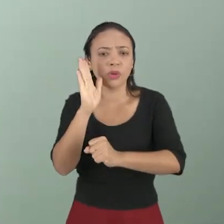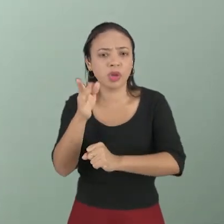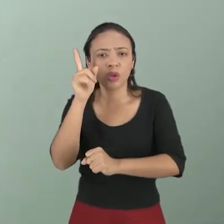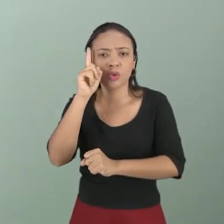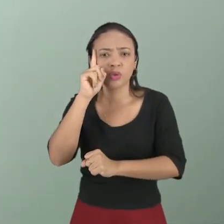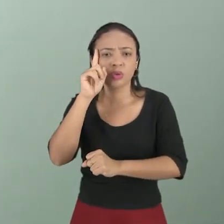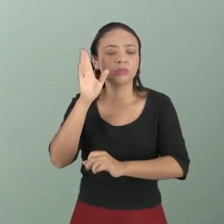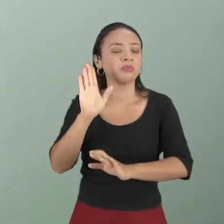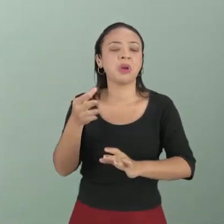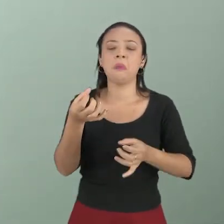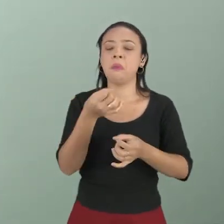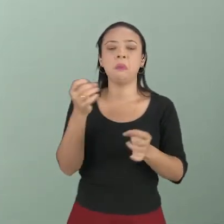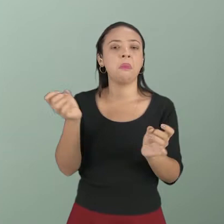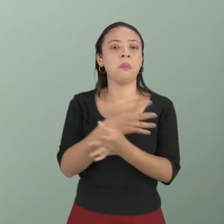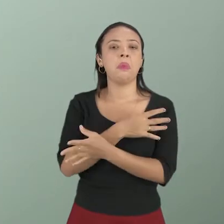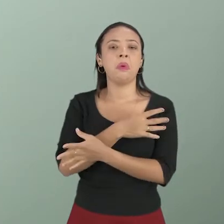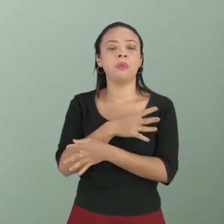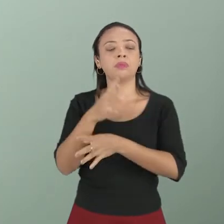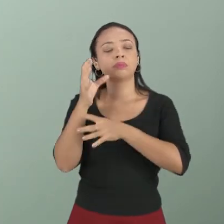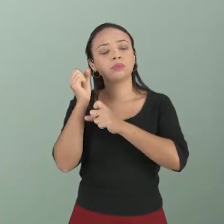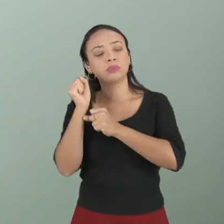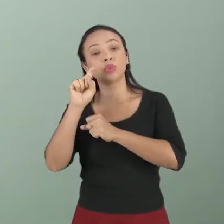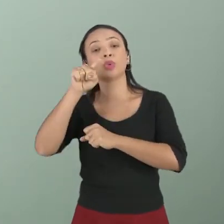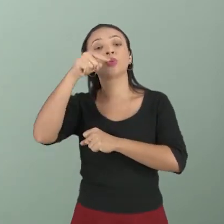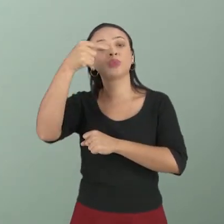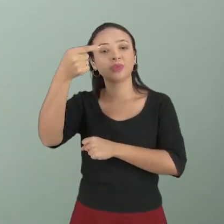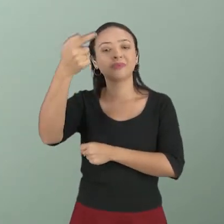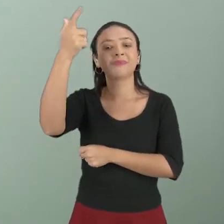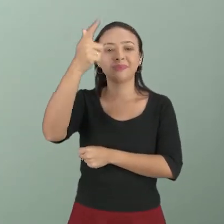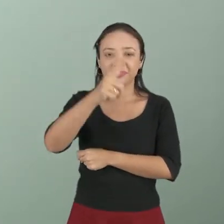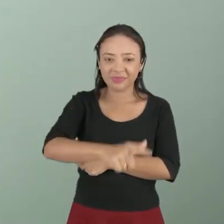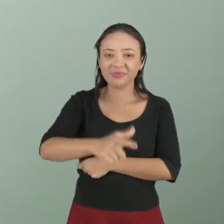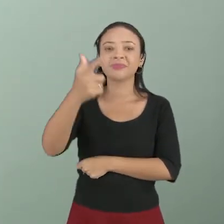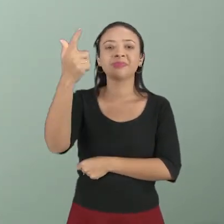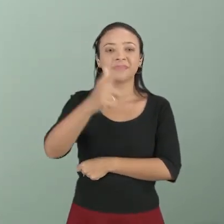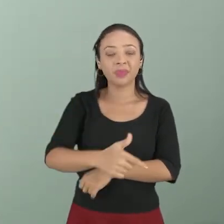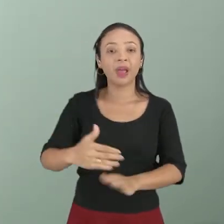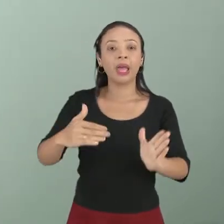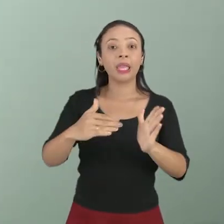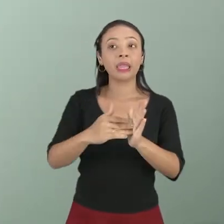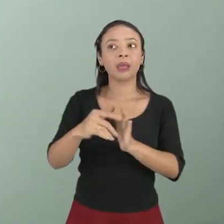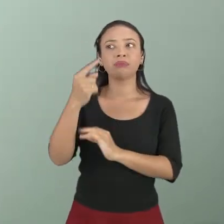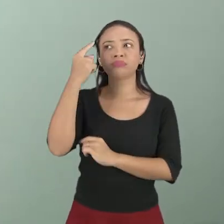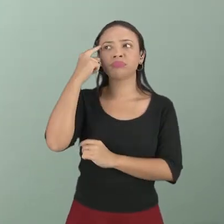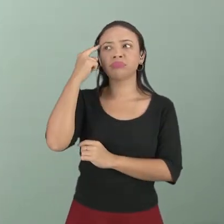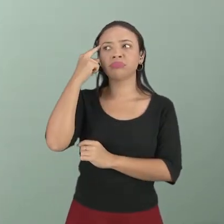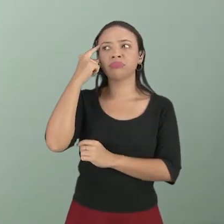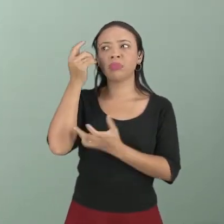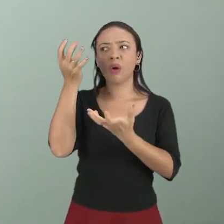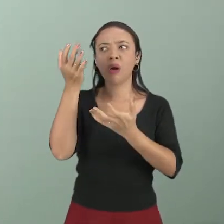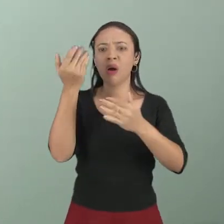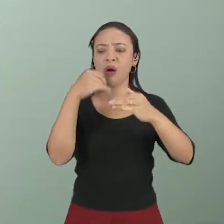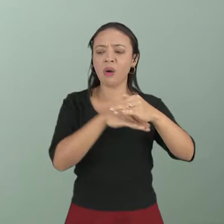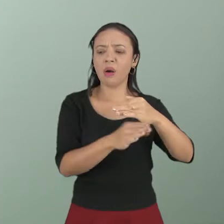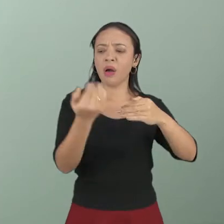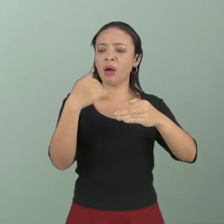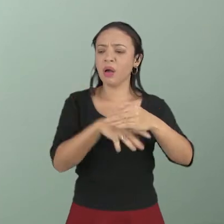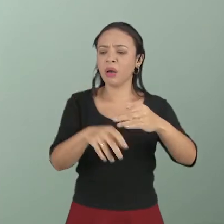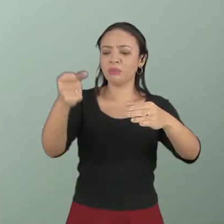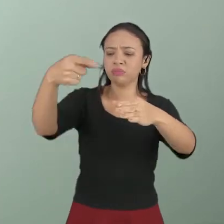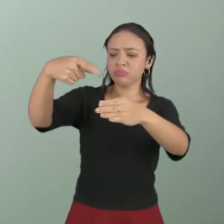dia, estava satisfeito. Ia dormir, no outro dia começava aquele trabalho novamente, até que ele começou a ter a ideia de acumular,